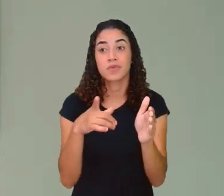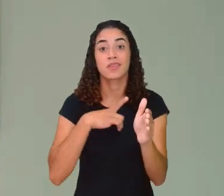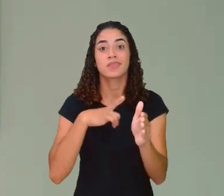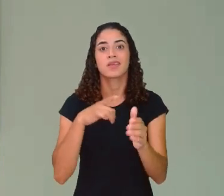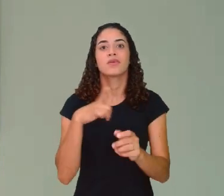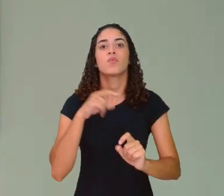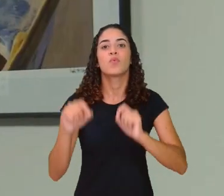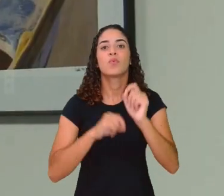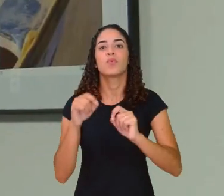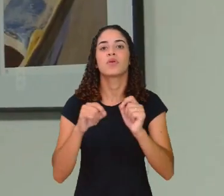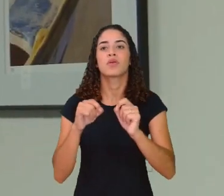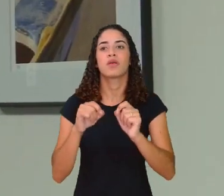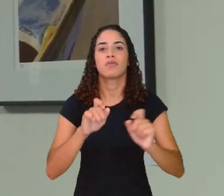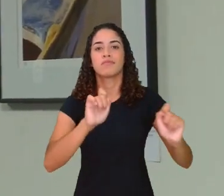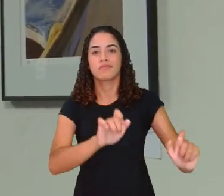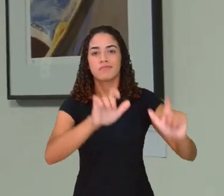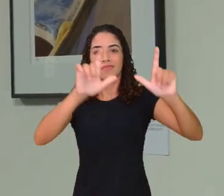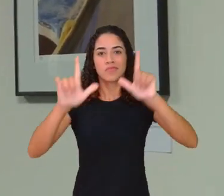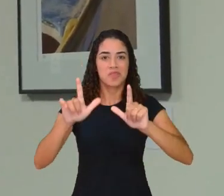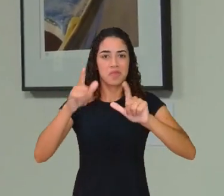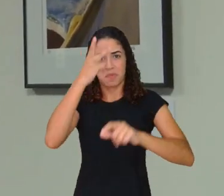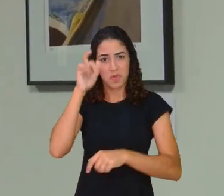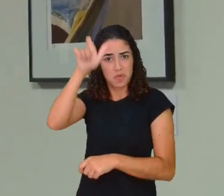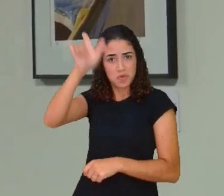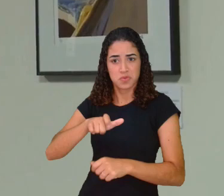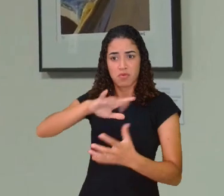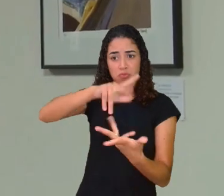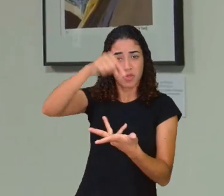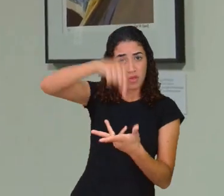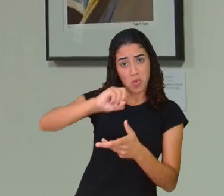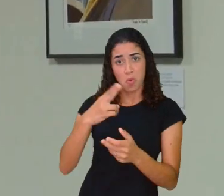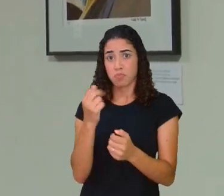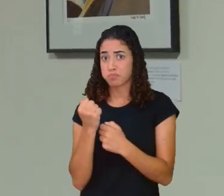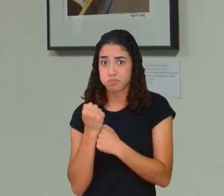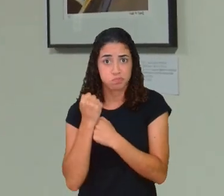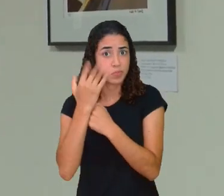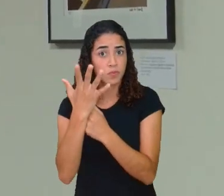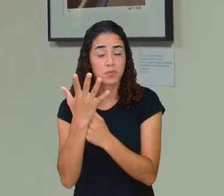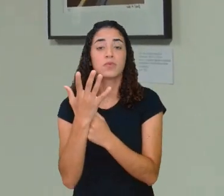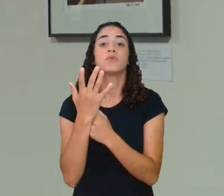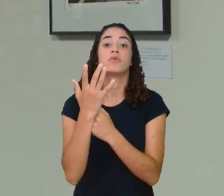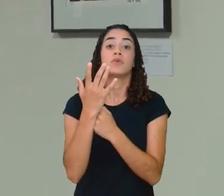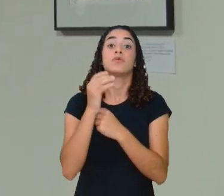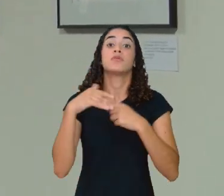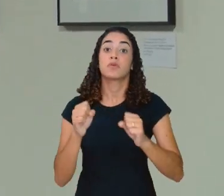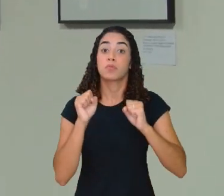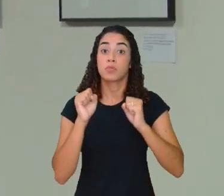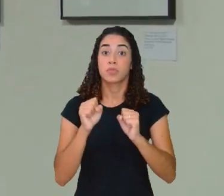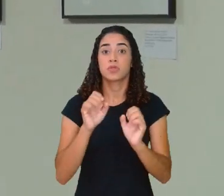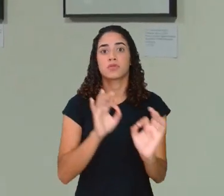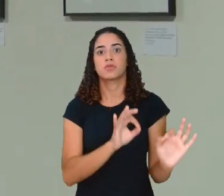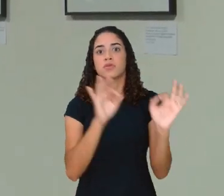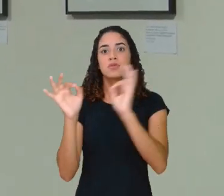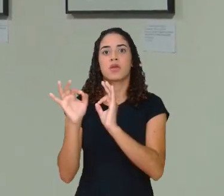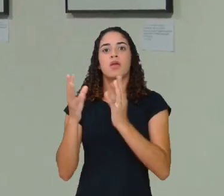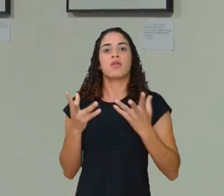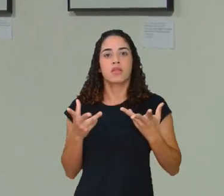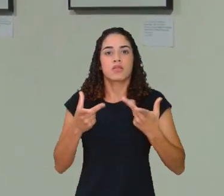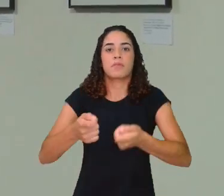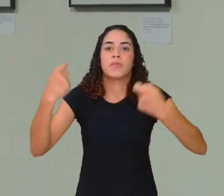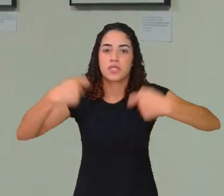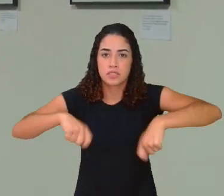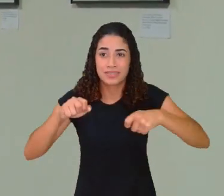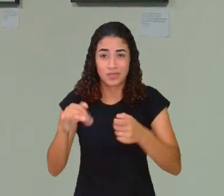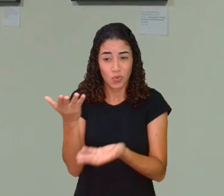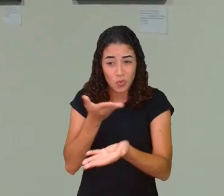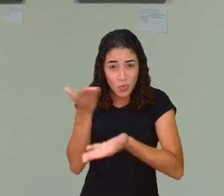uma peça de um artista local ou internacional. O que as pessoas não têm ideia é o zelo que uma obra de arte exige. Afinal, se não cuidar, o